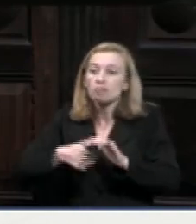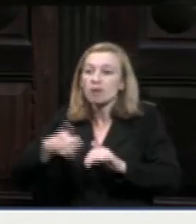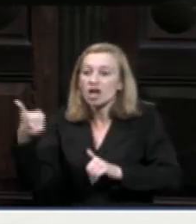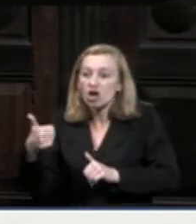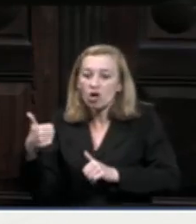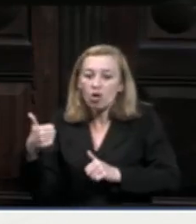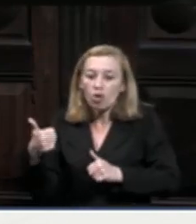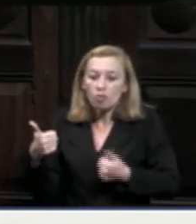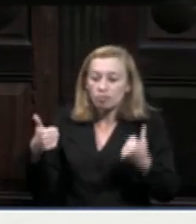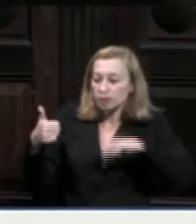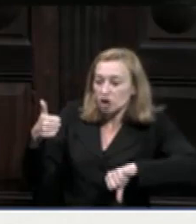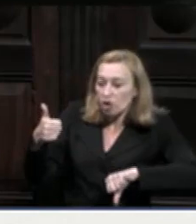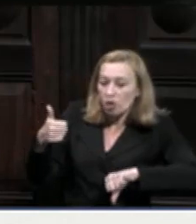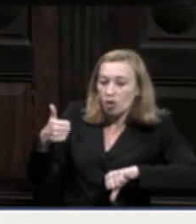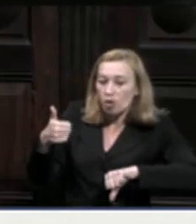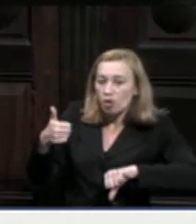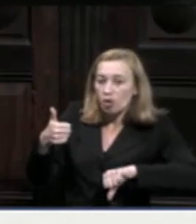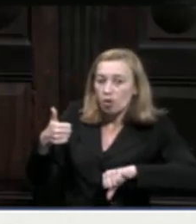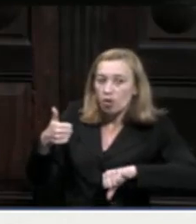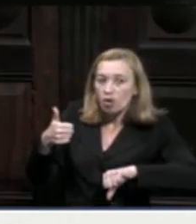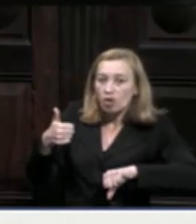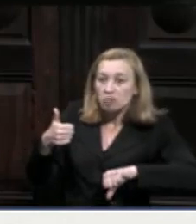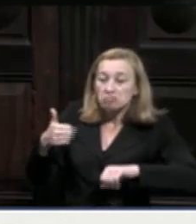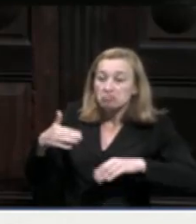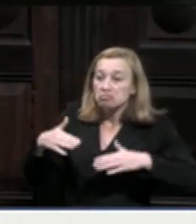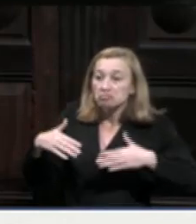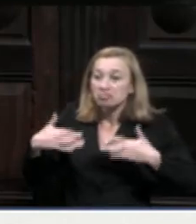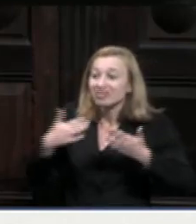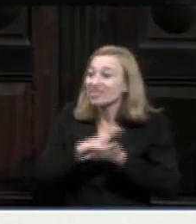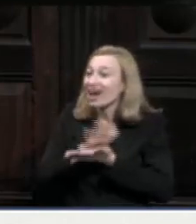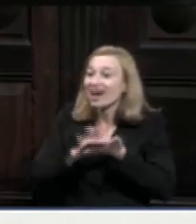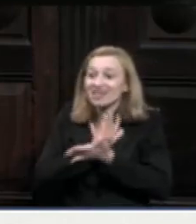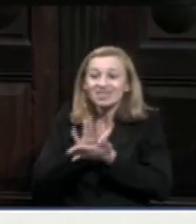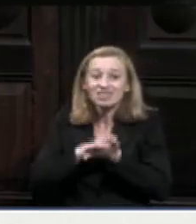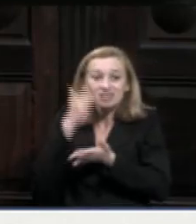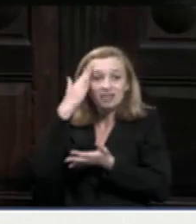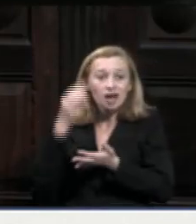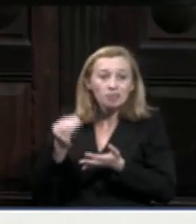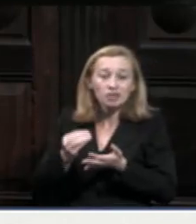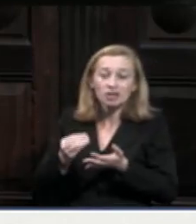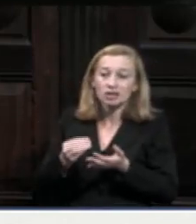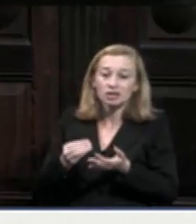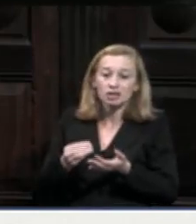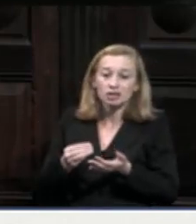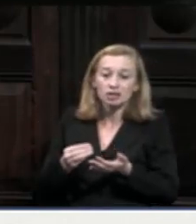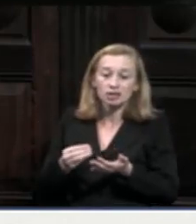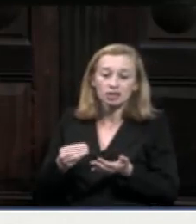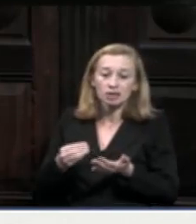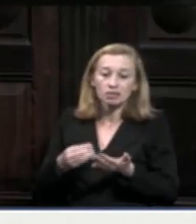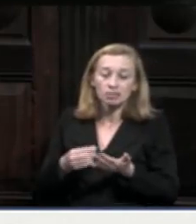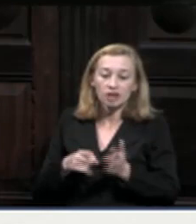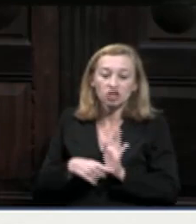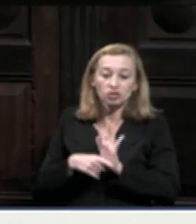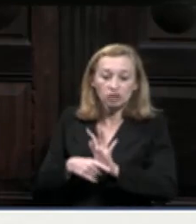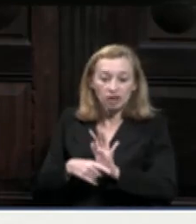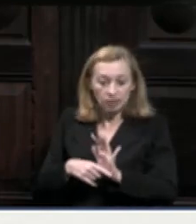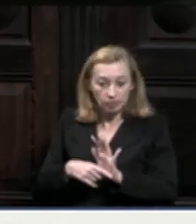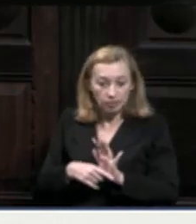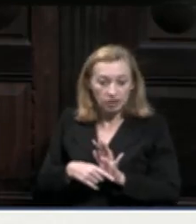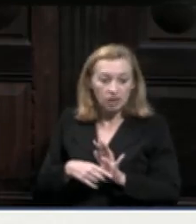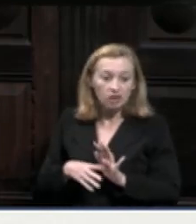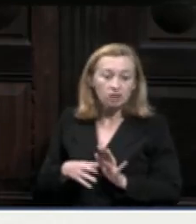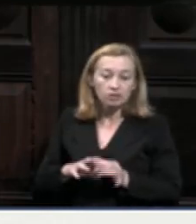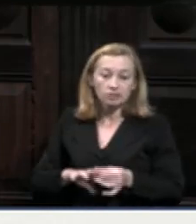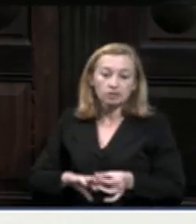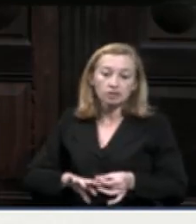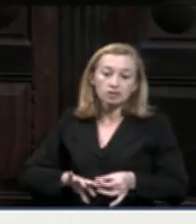são o coletivo da FAETEC estão defendendo? Vai ser uma luta por emenda